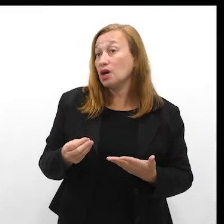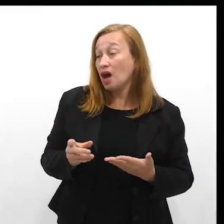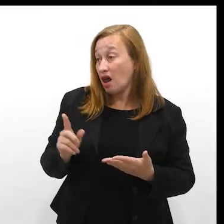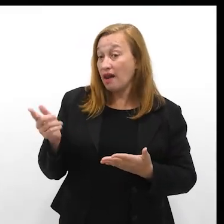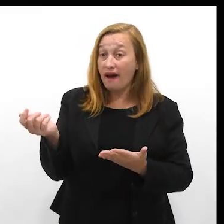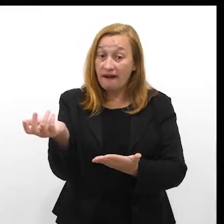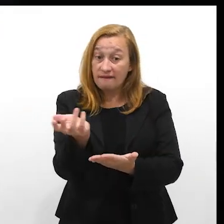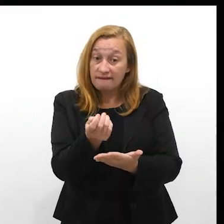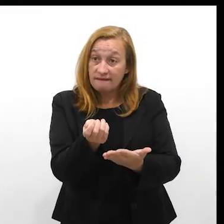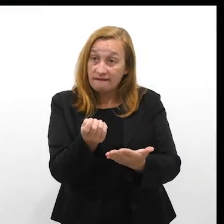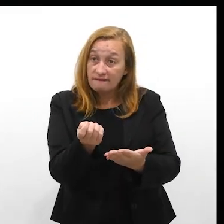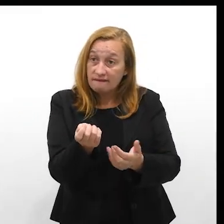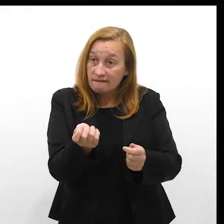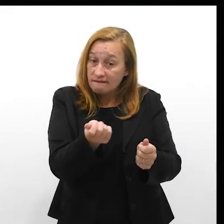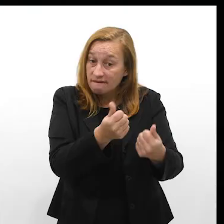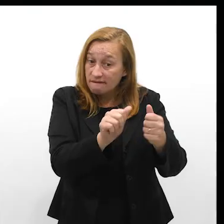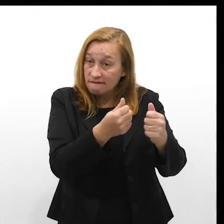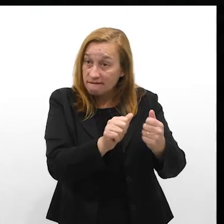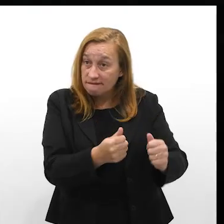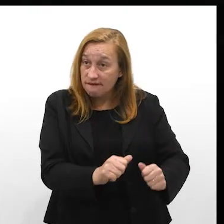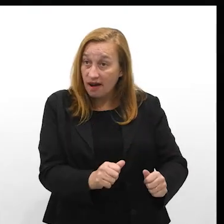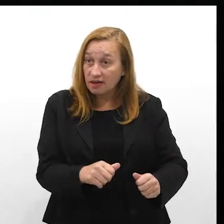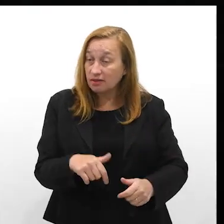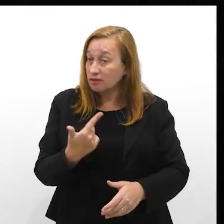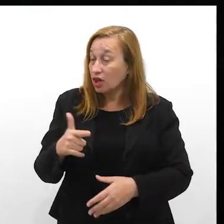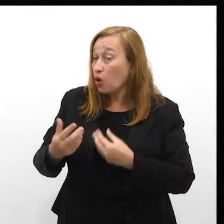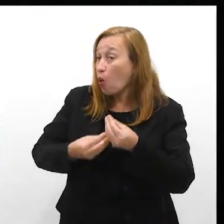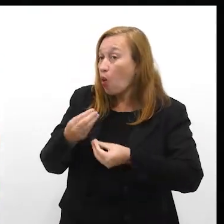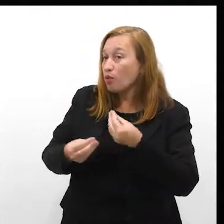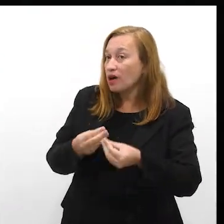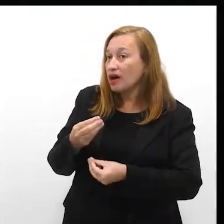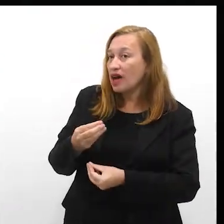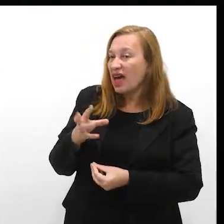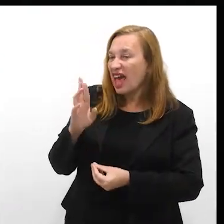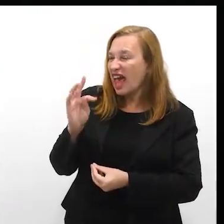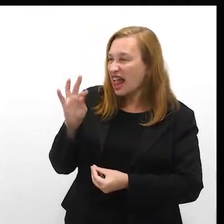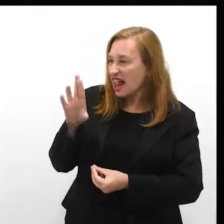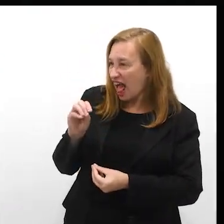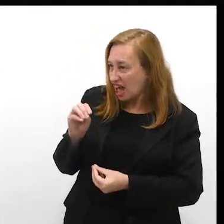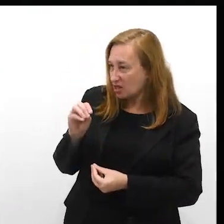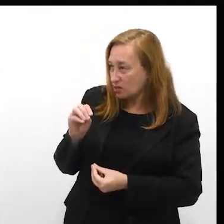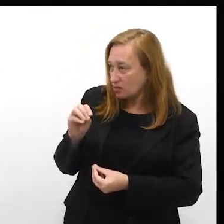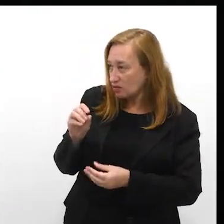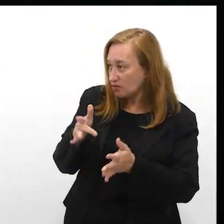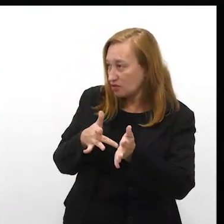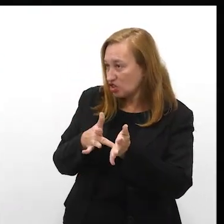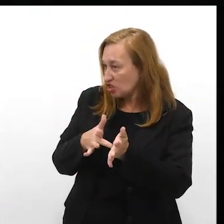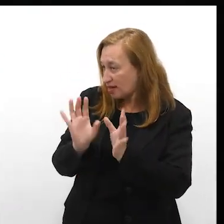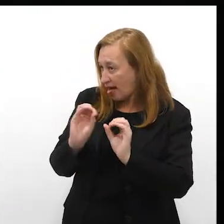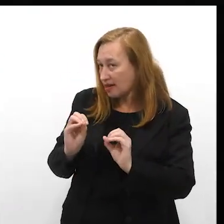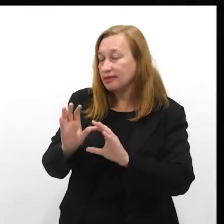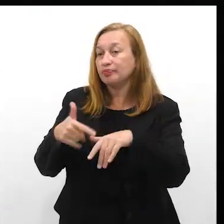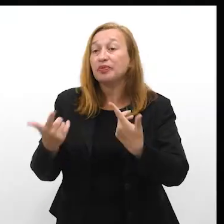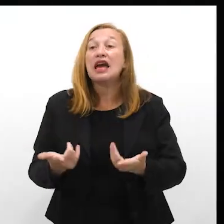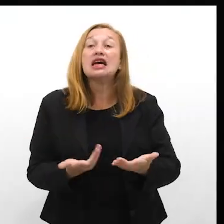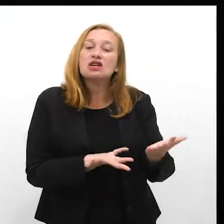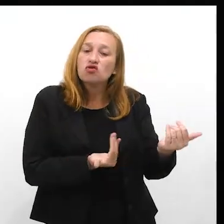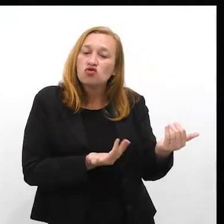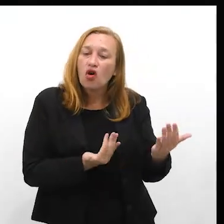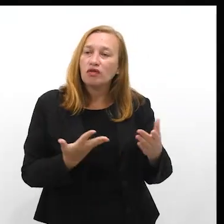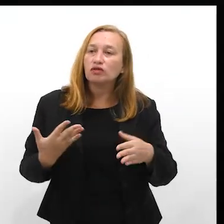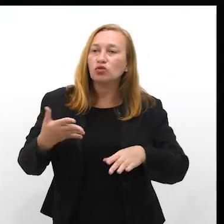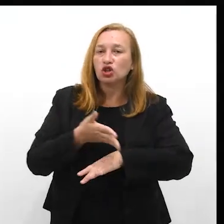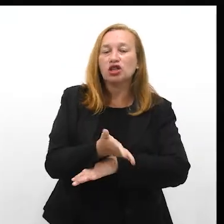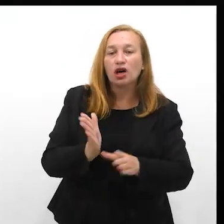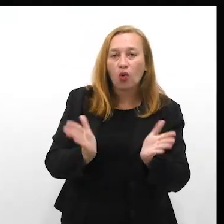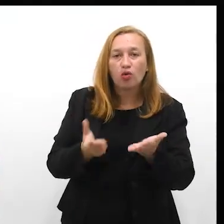e... Ele ainda até foi escultor, então fica difícil até, né? Não dá nem para enrolar o Renato. Então, assim, essa galera